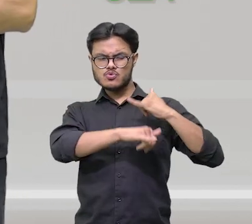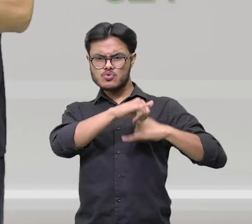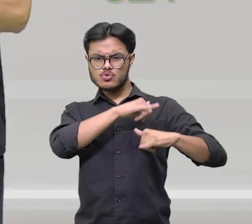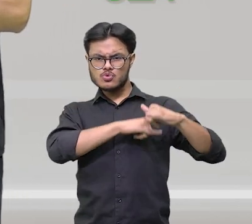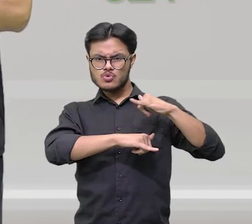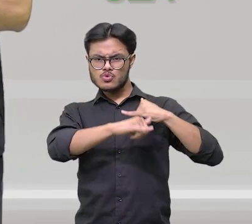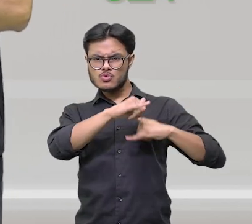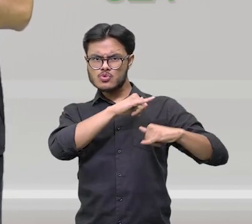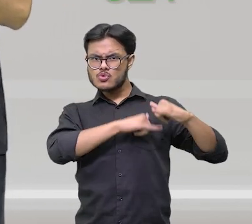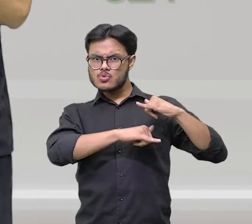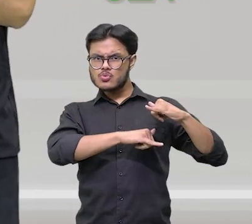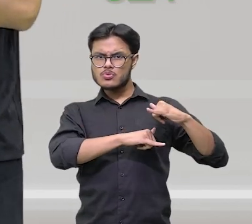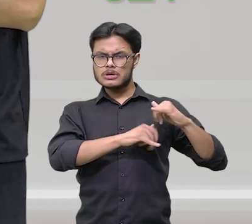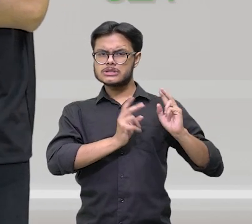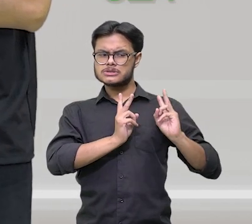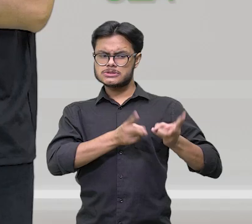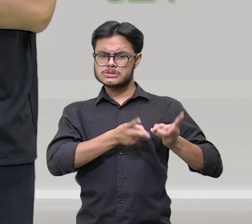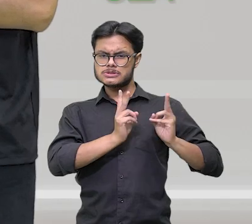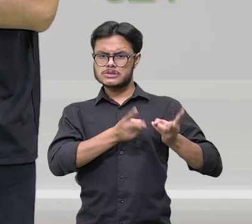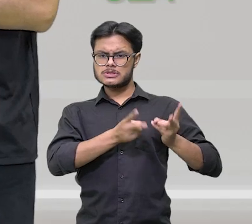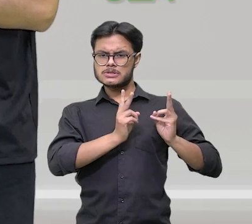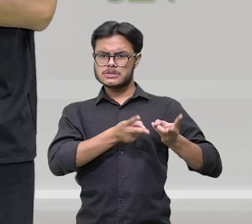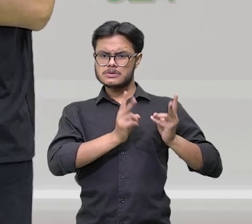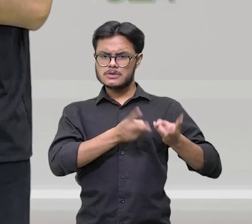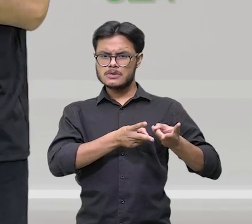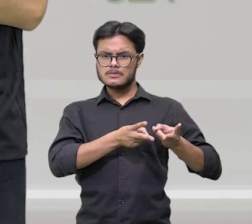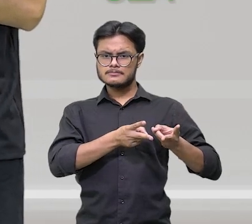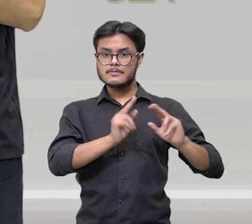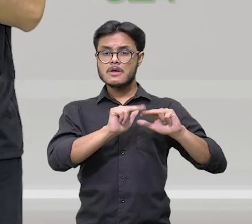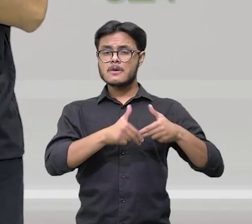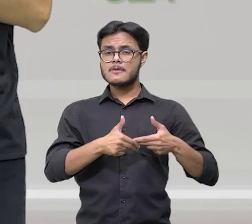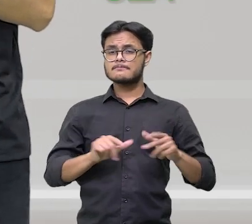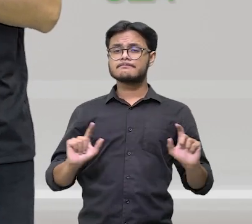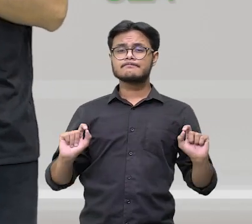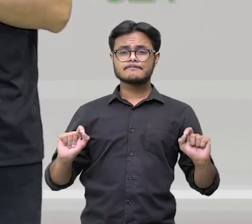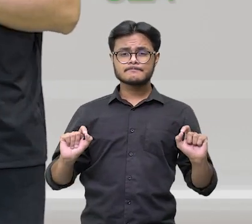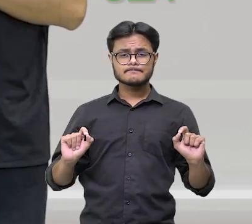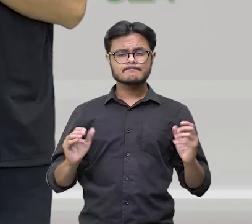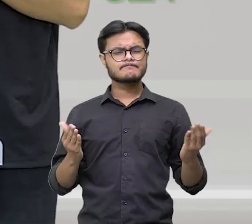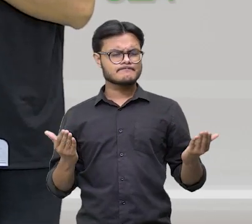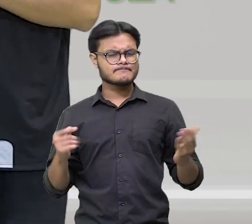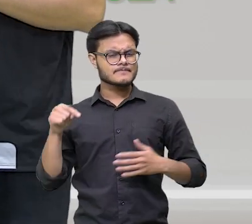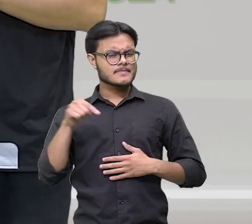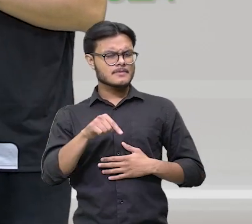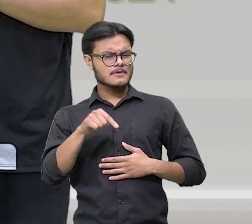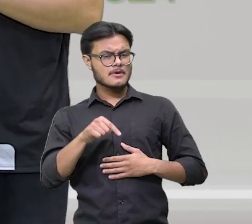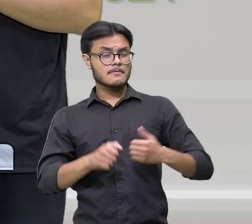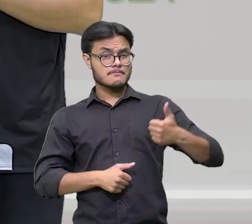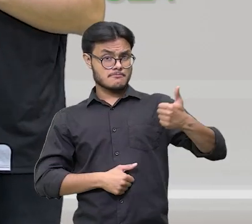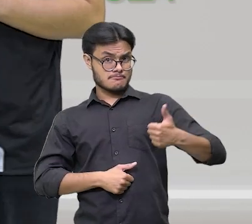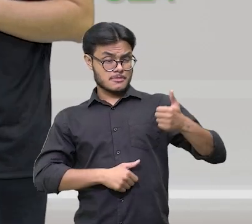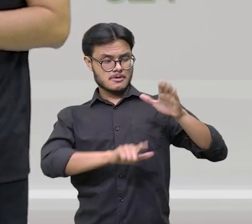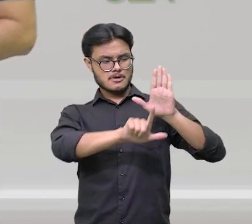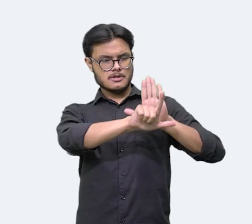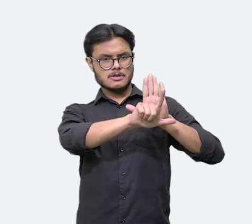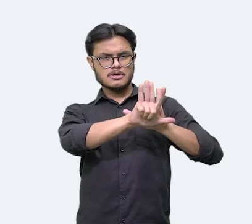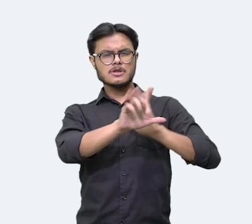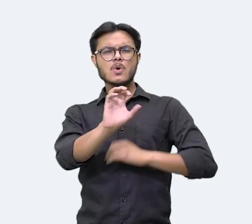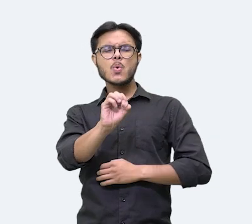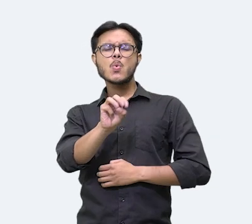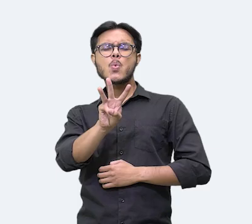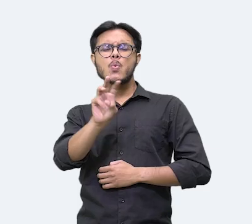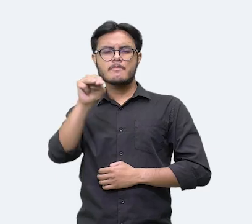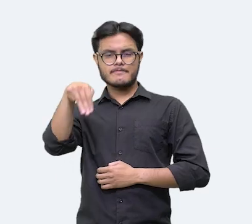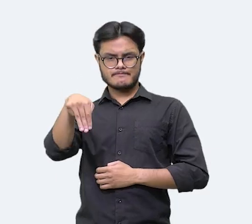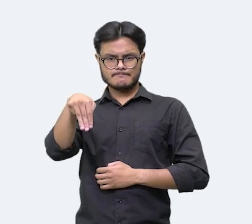uma constante. E quando isso é uma constante, nós falamos que nós estamos trabalhando no regime da primeira lei de Ohm. A primeira lei de Ohm